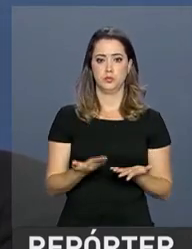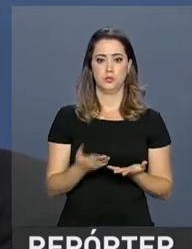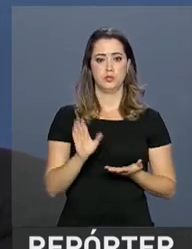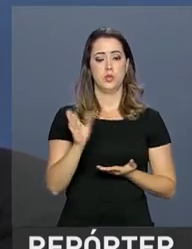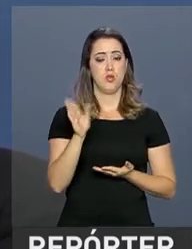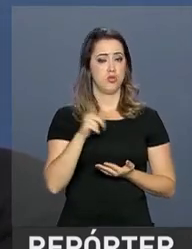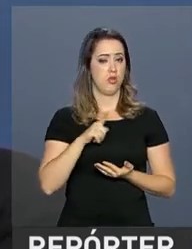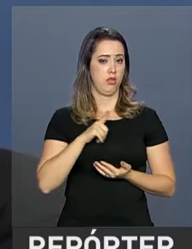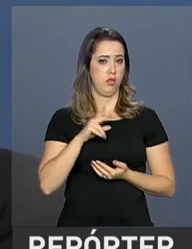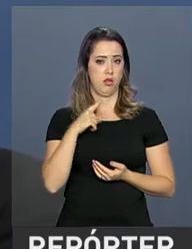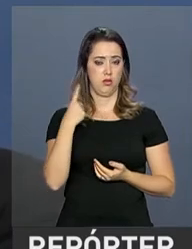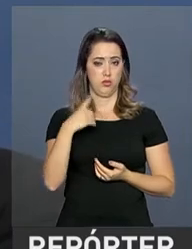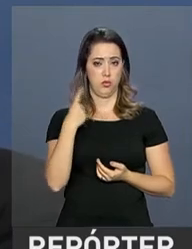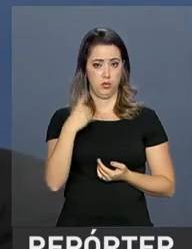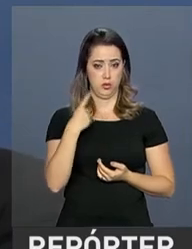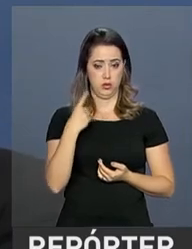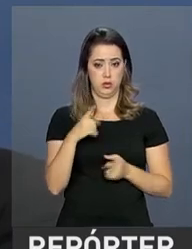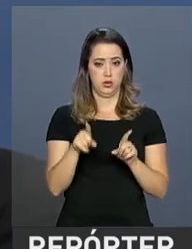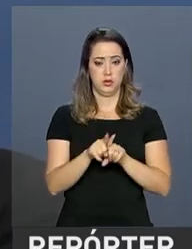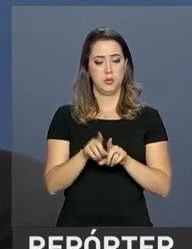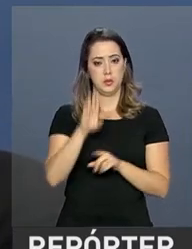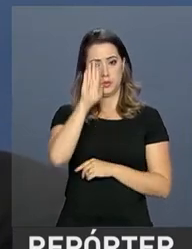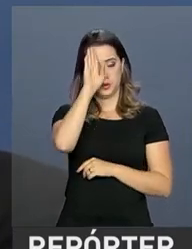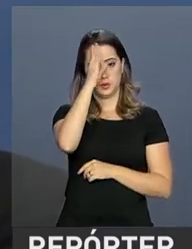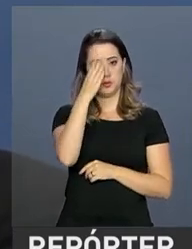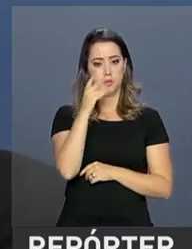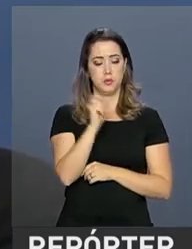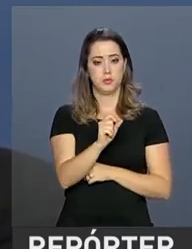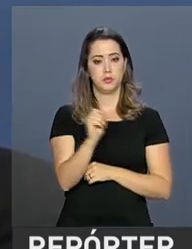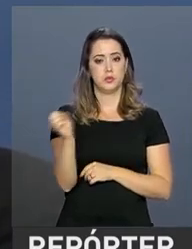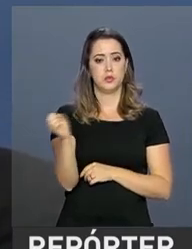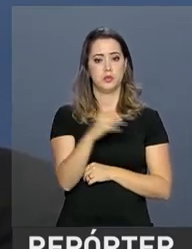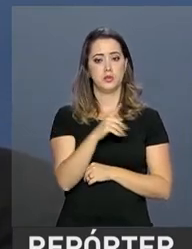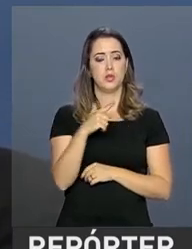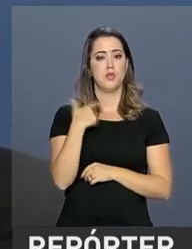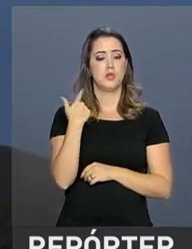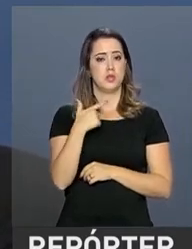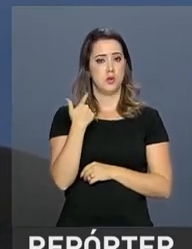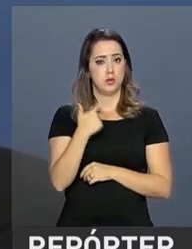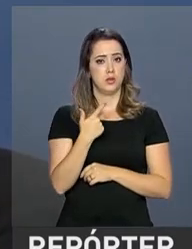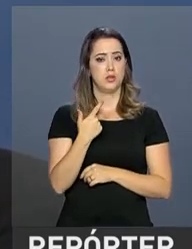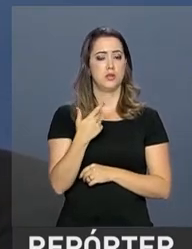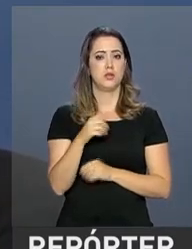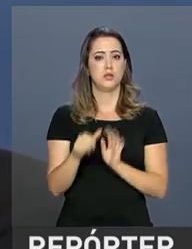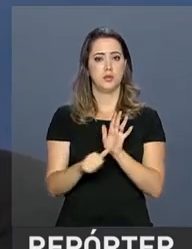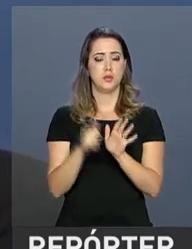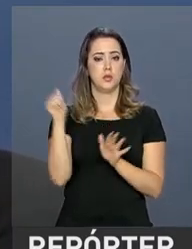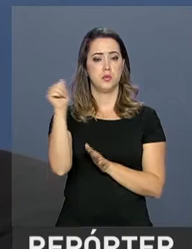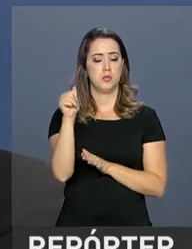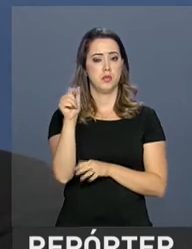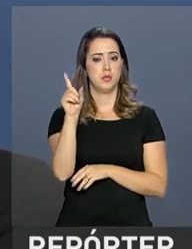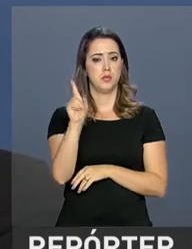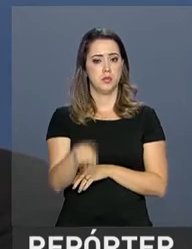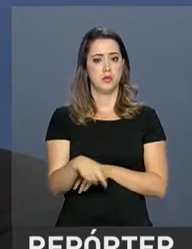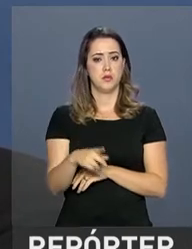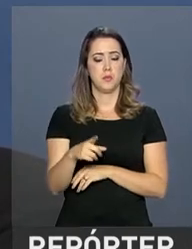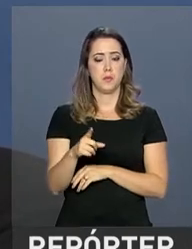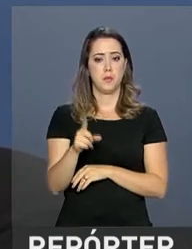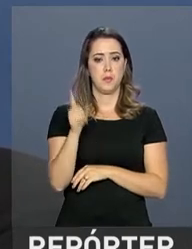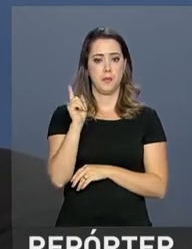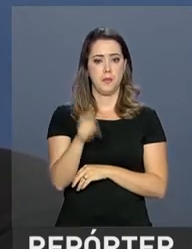já existentes mas também principalmente as novas loterias sendo que a primeira delas deverá